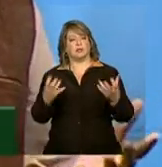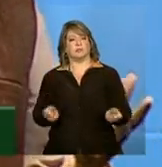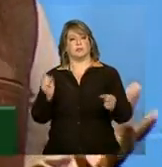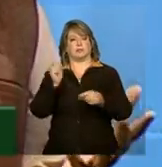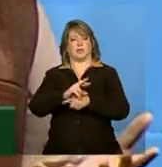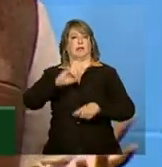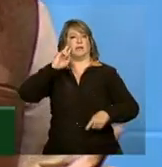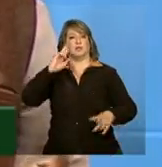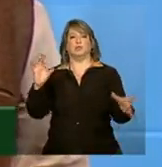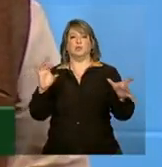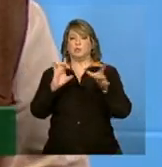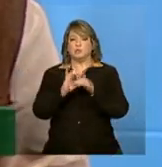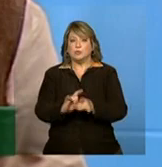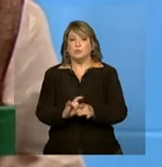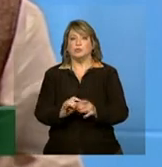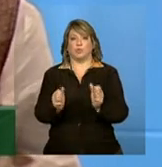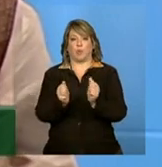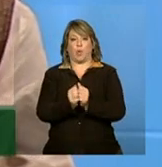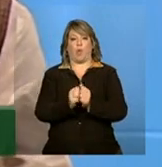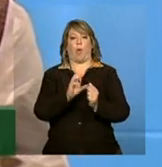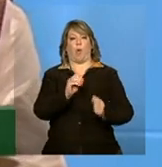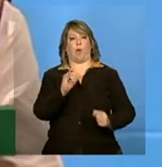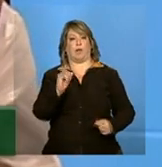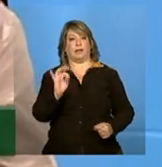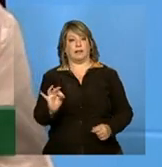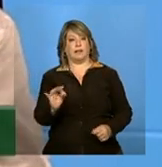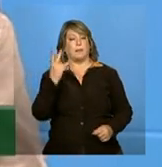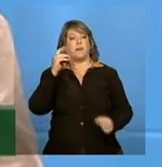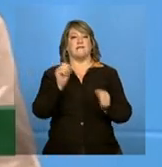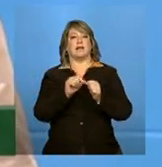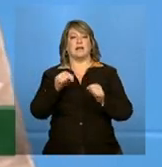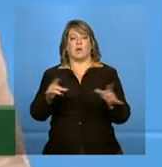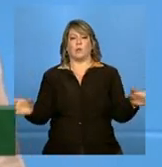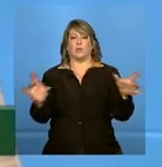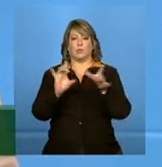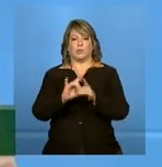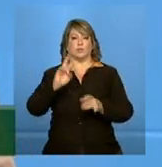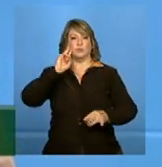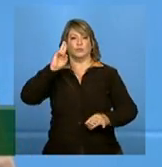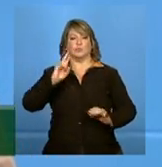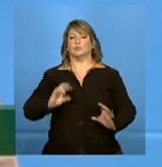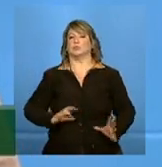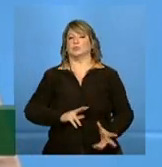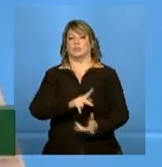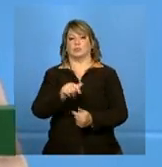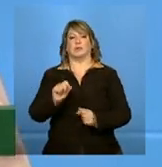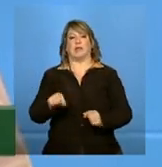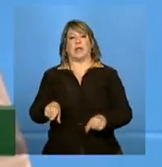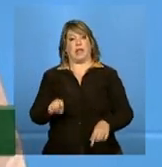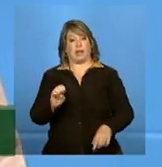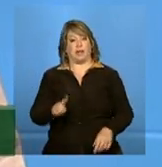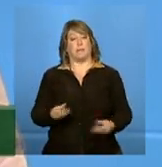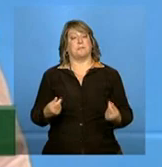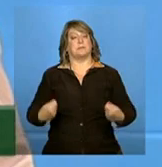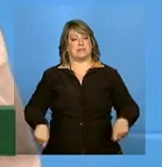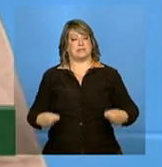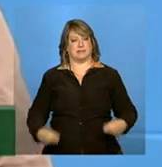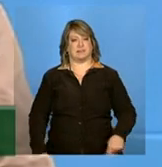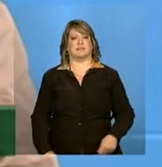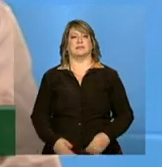sentido, conjuntamente com a OIT, para criar essa coalizão de líderes que é tão